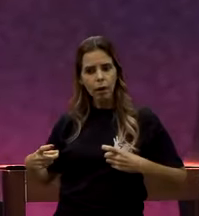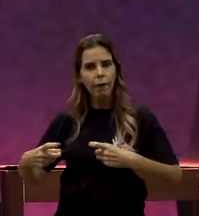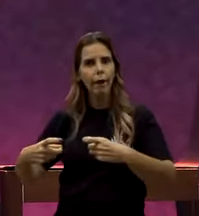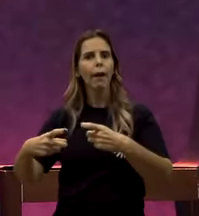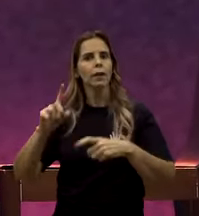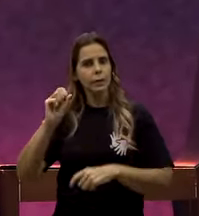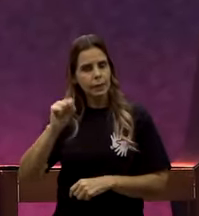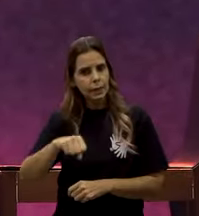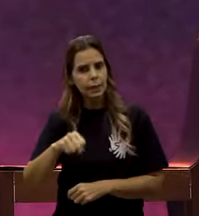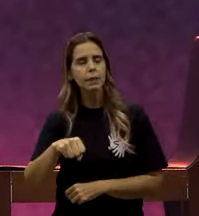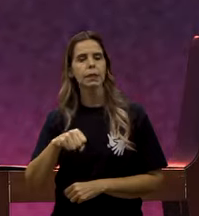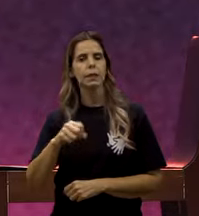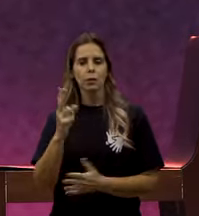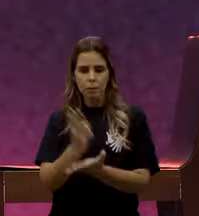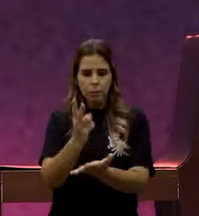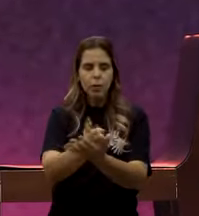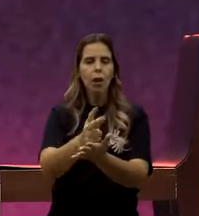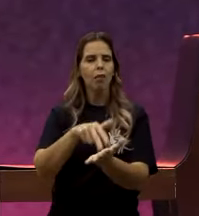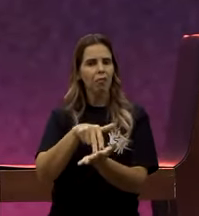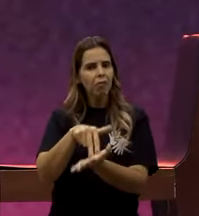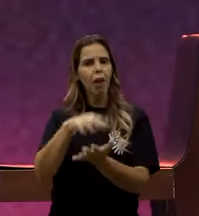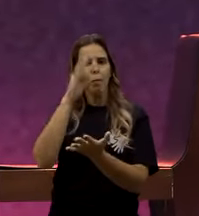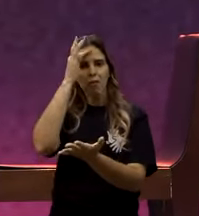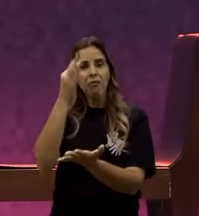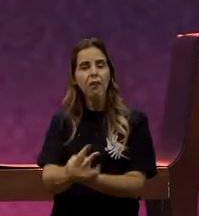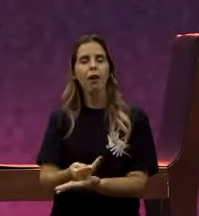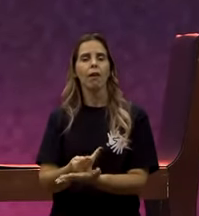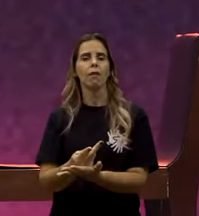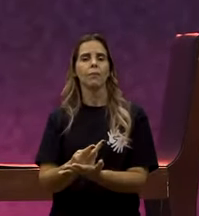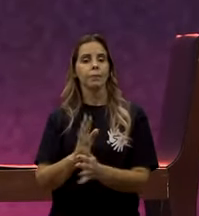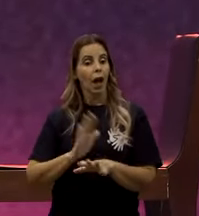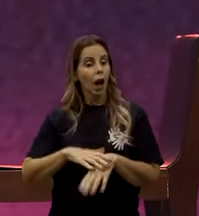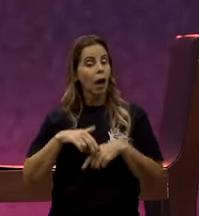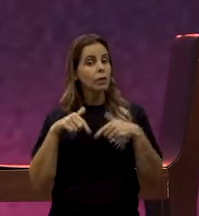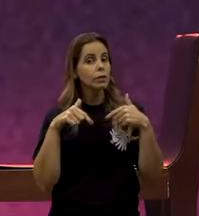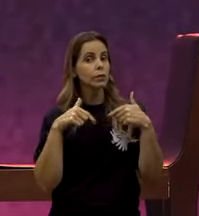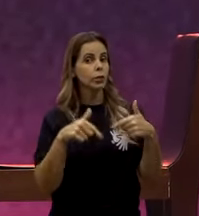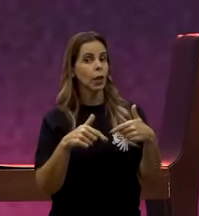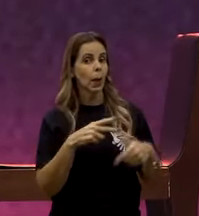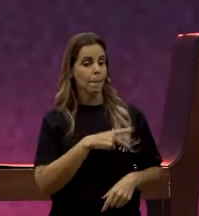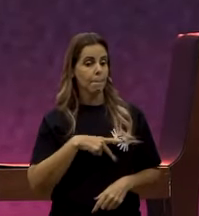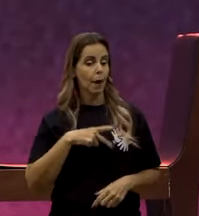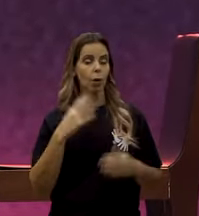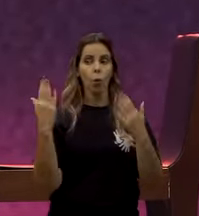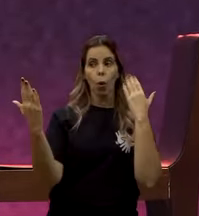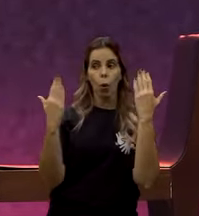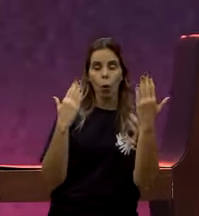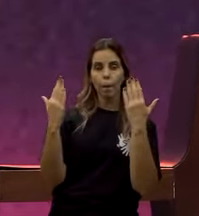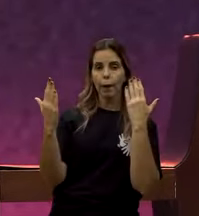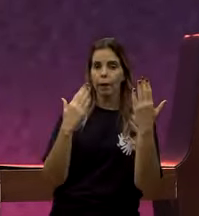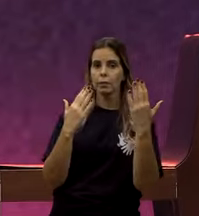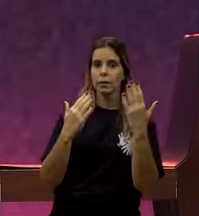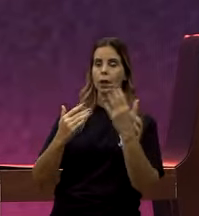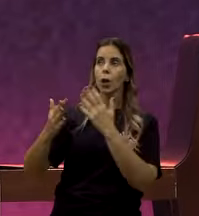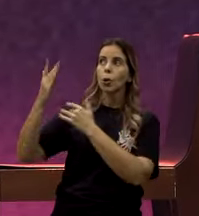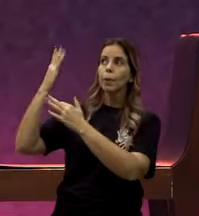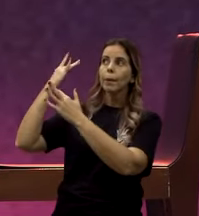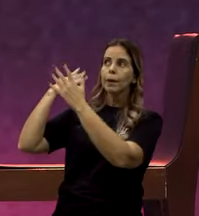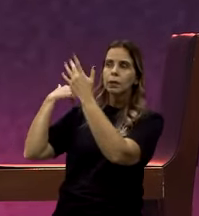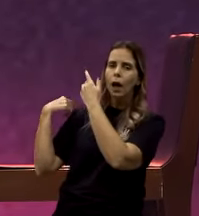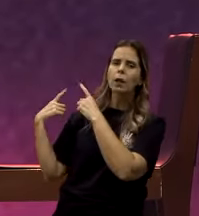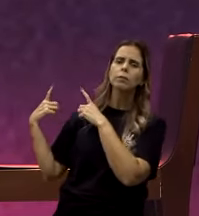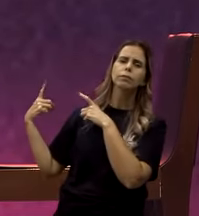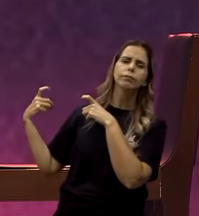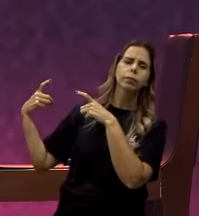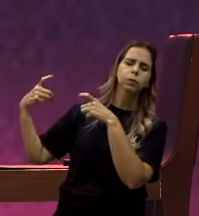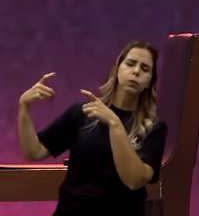Constância a gente tem que levantar é um combate Paulo vai comparar a vida dele ele diz assim olha a minha vida foi um combate